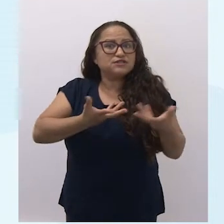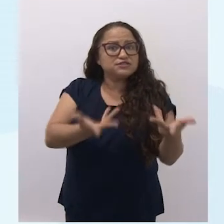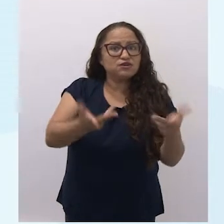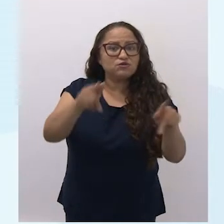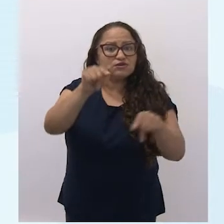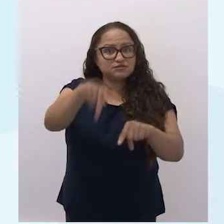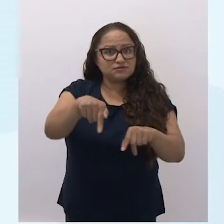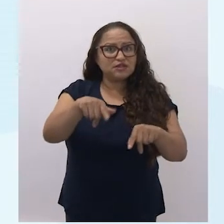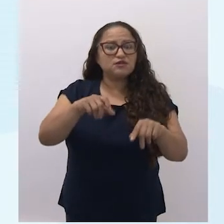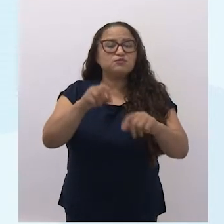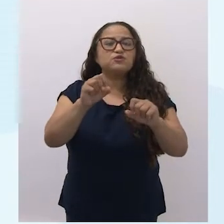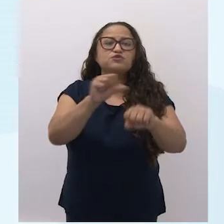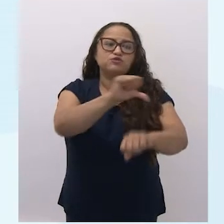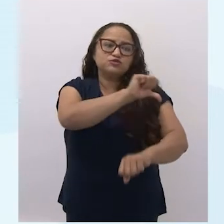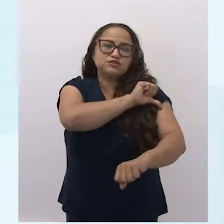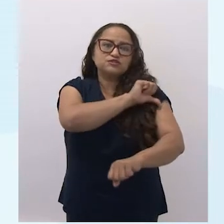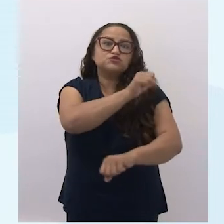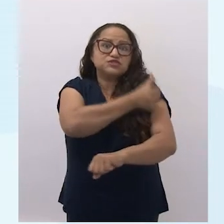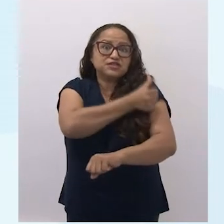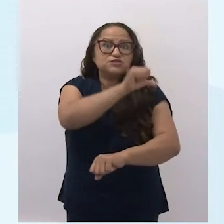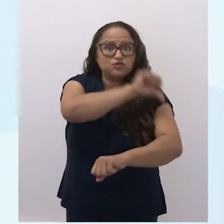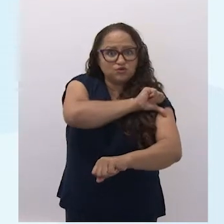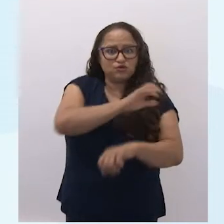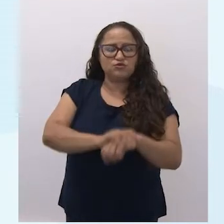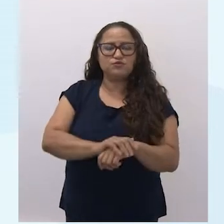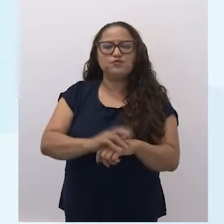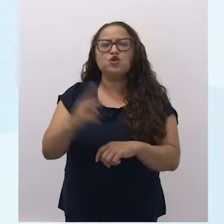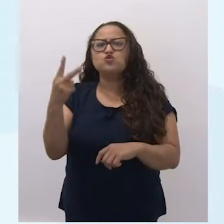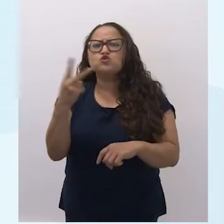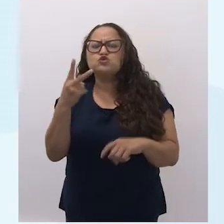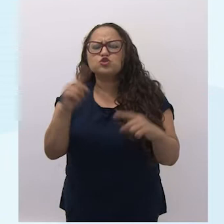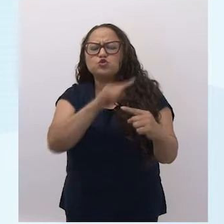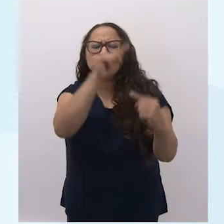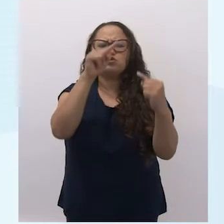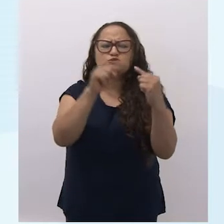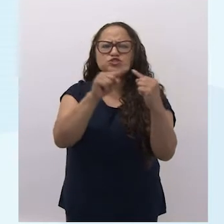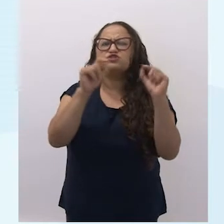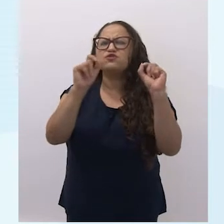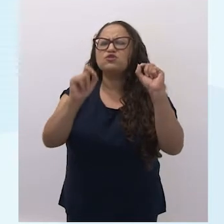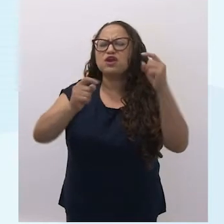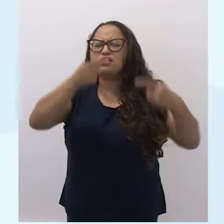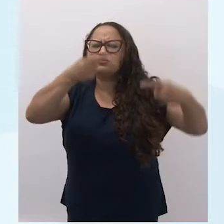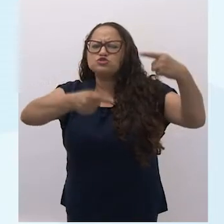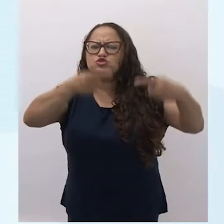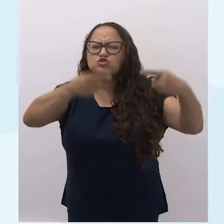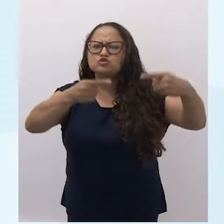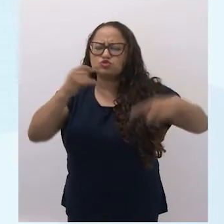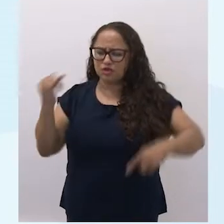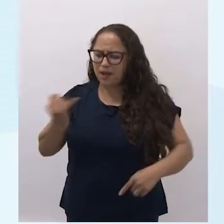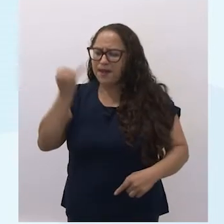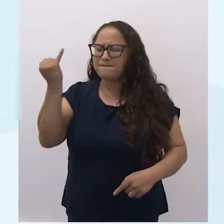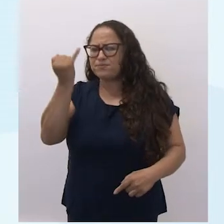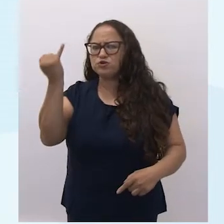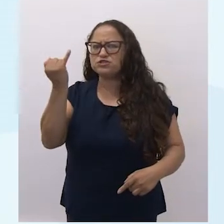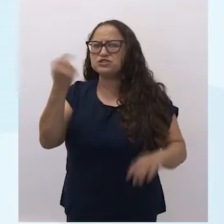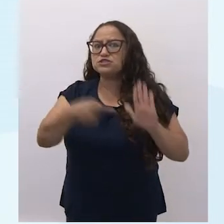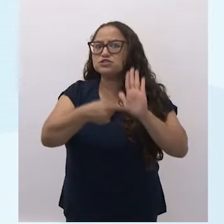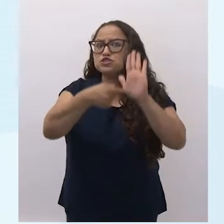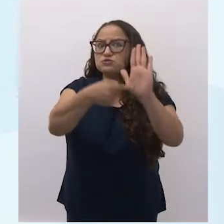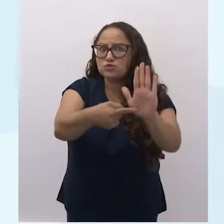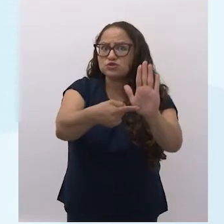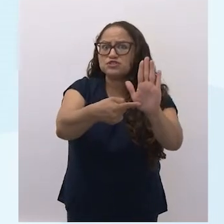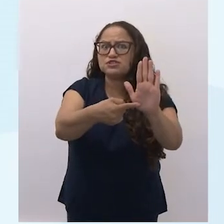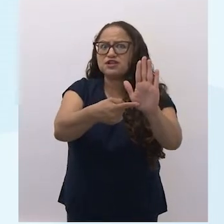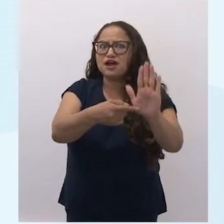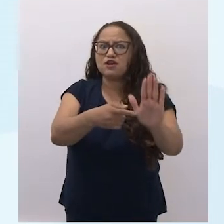finais. O segundo grande objetivo é discutir a importância de promover o estudante como protagonista